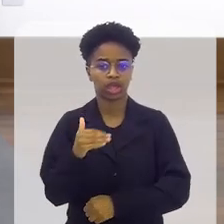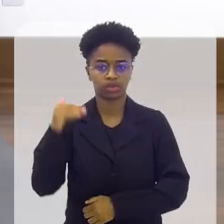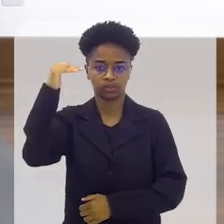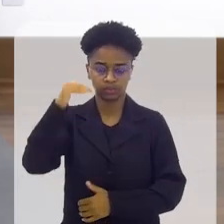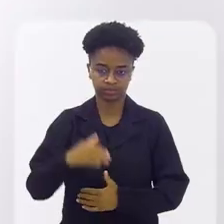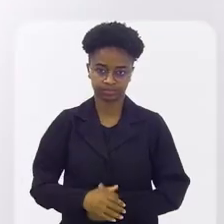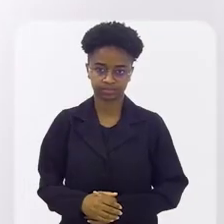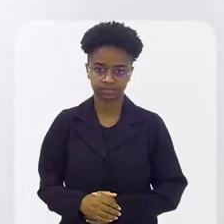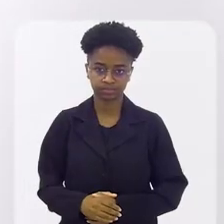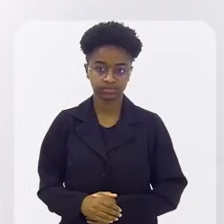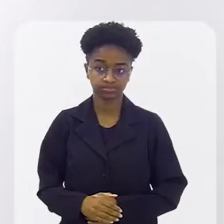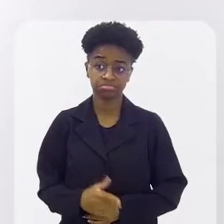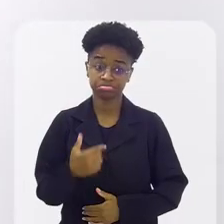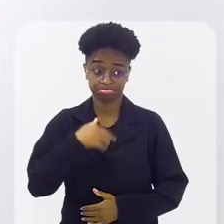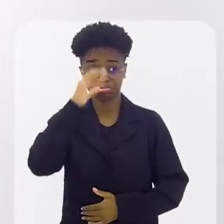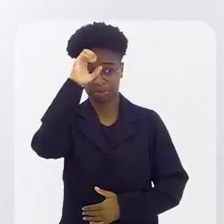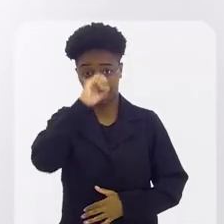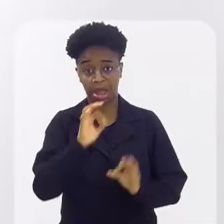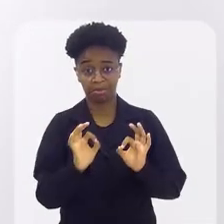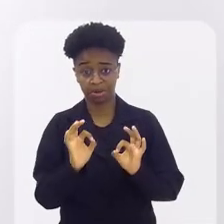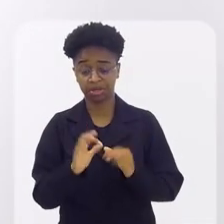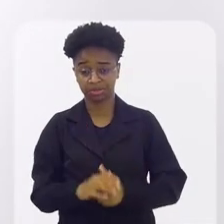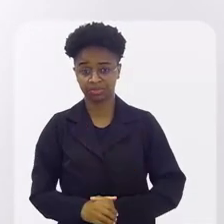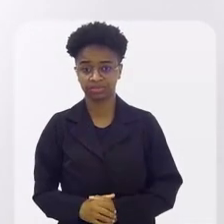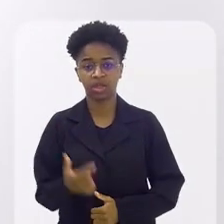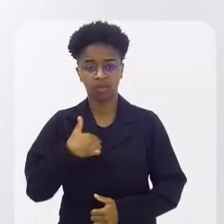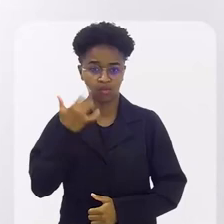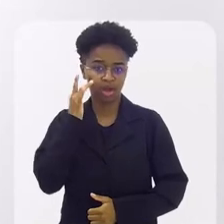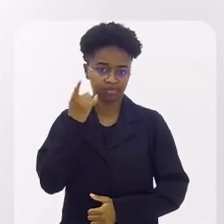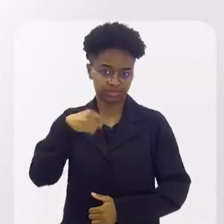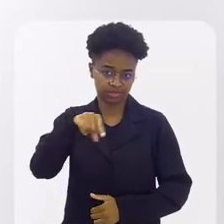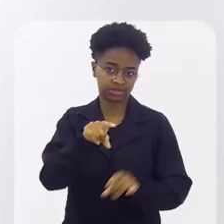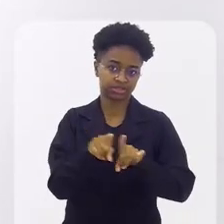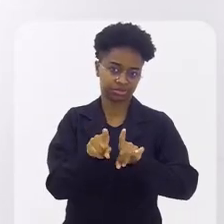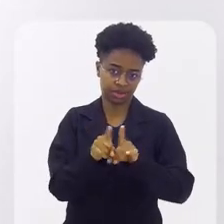de diversão. É. Gente, estou aprendendo.